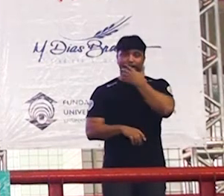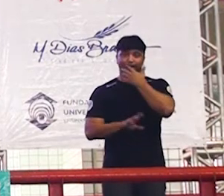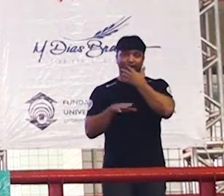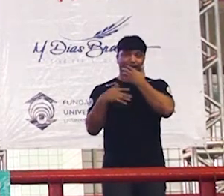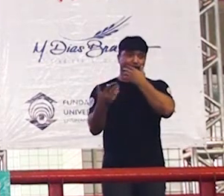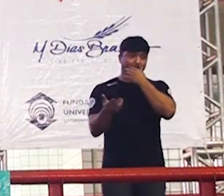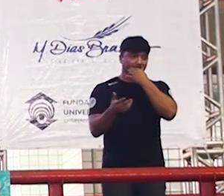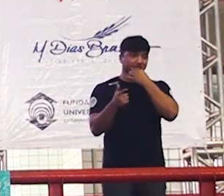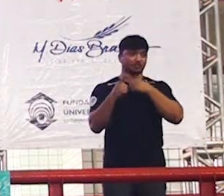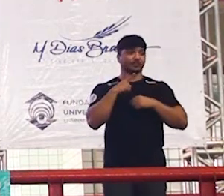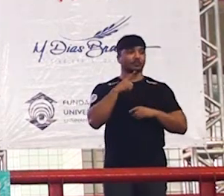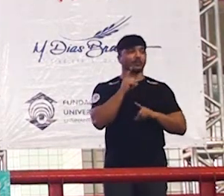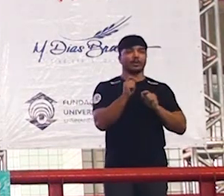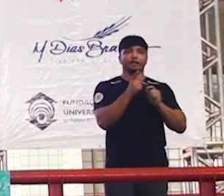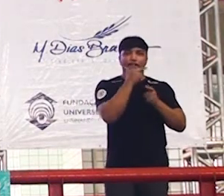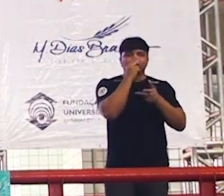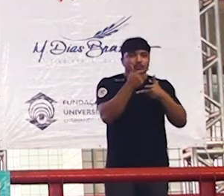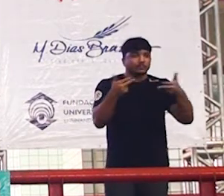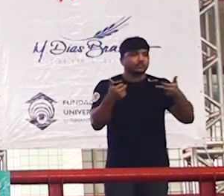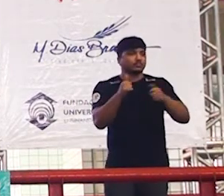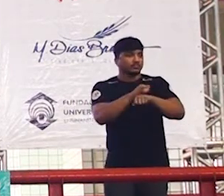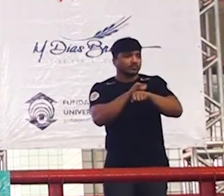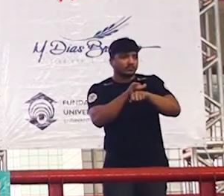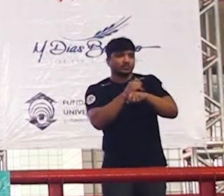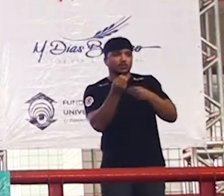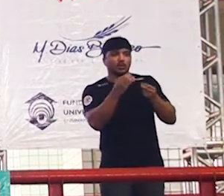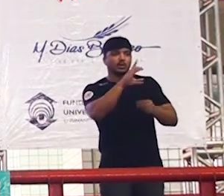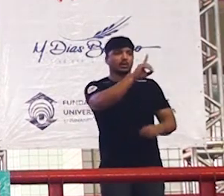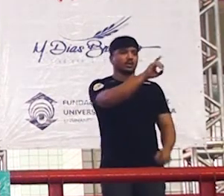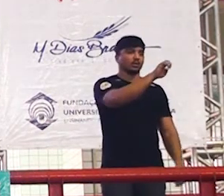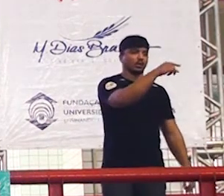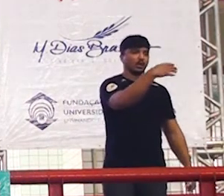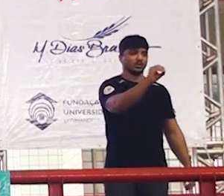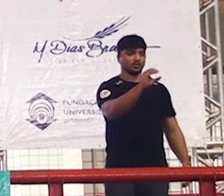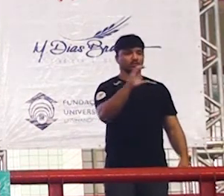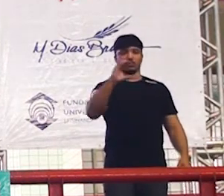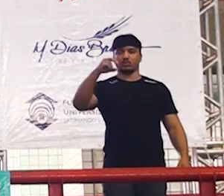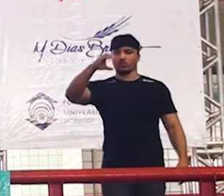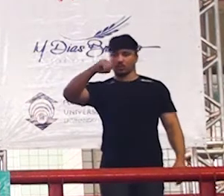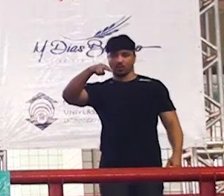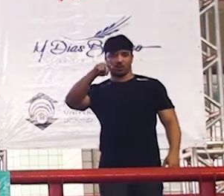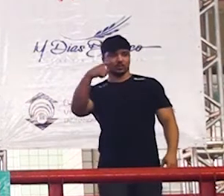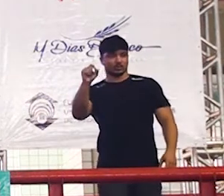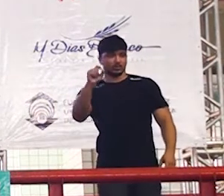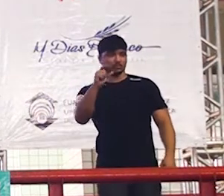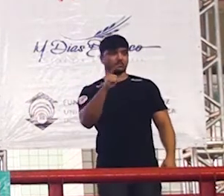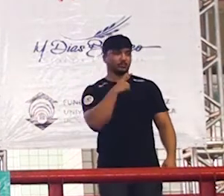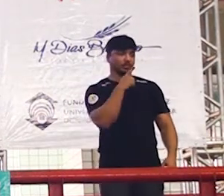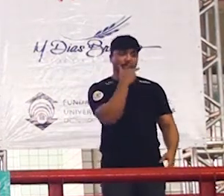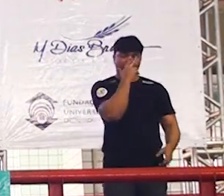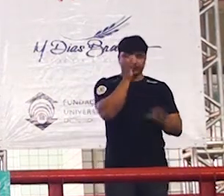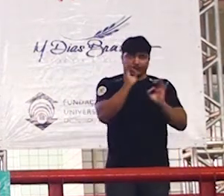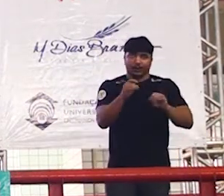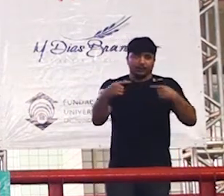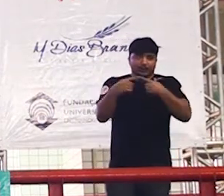Então ele está jogando com essas noções de denotação e conotação. A imagem é ambígua, é um saco de